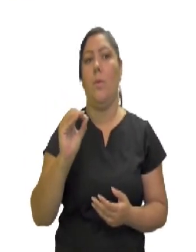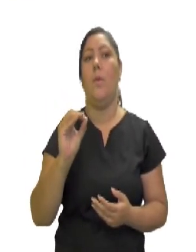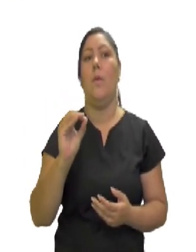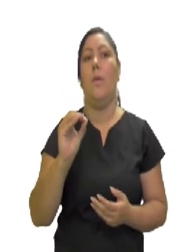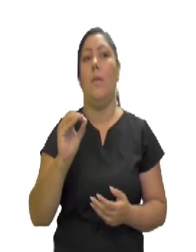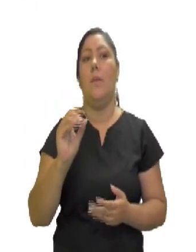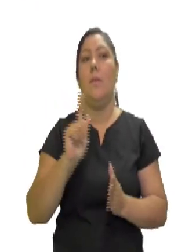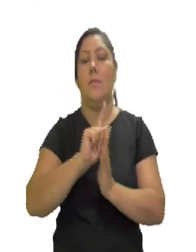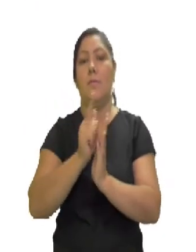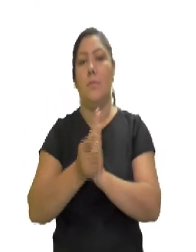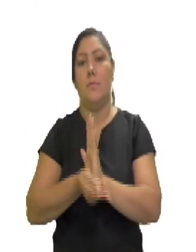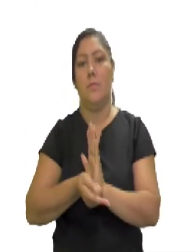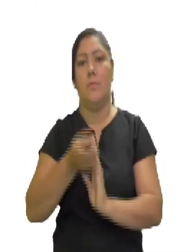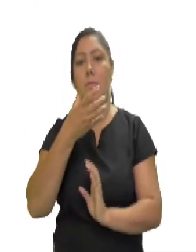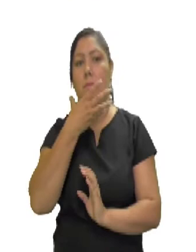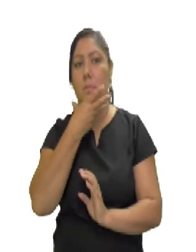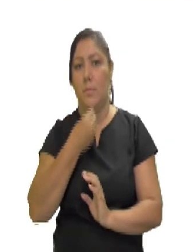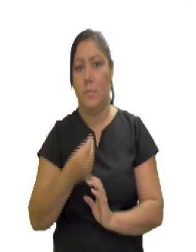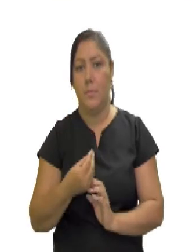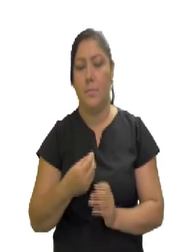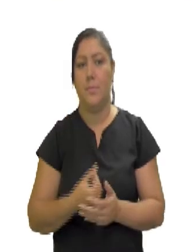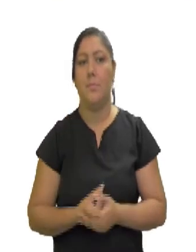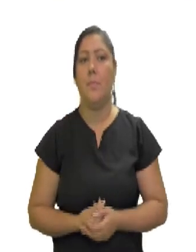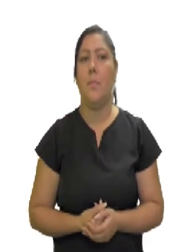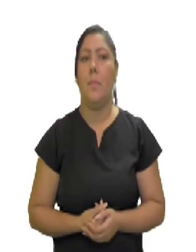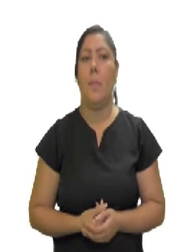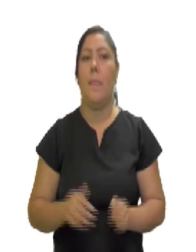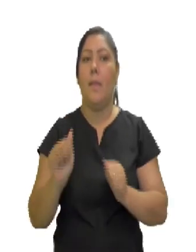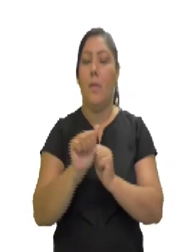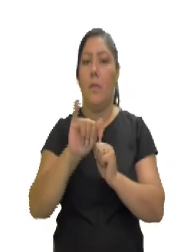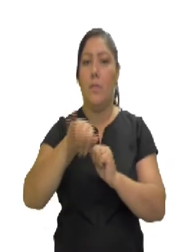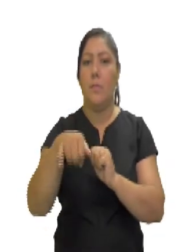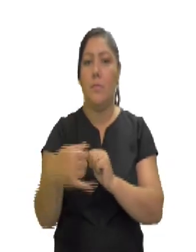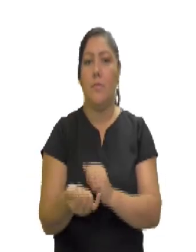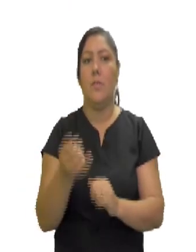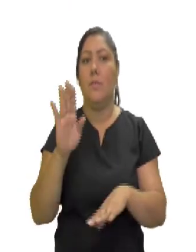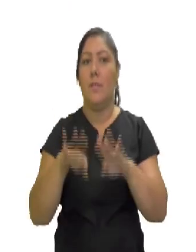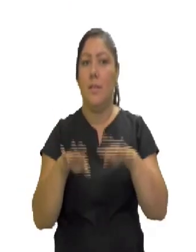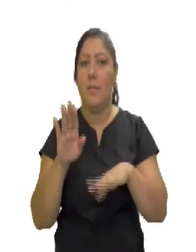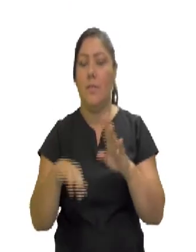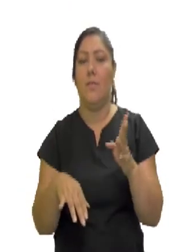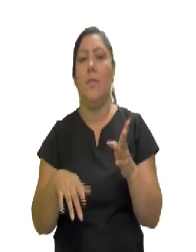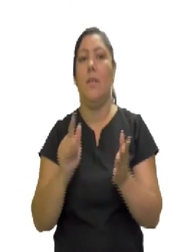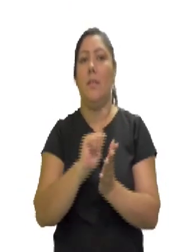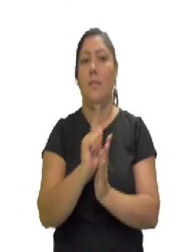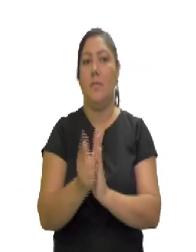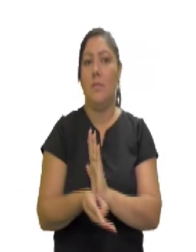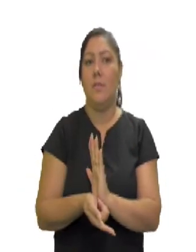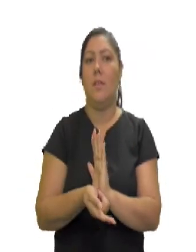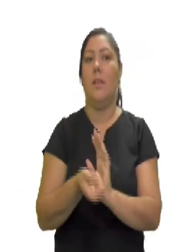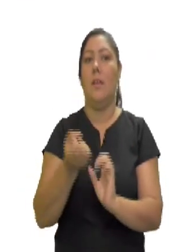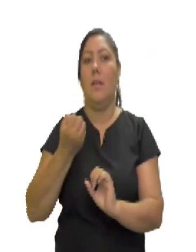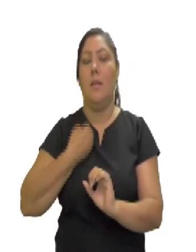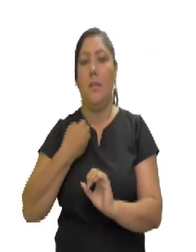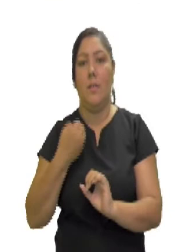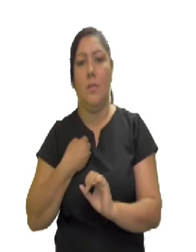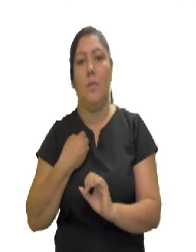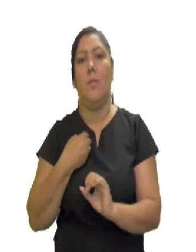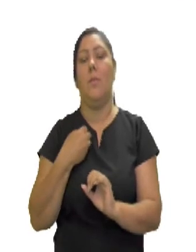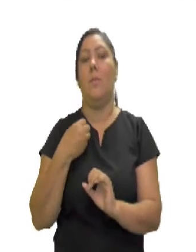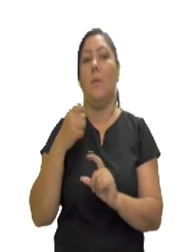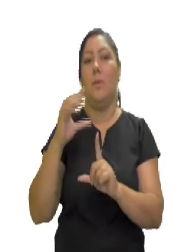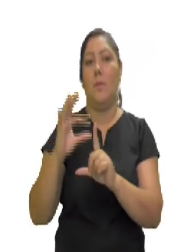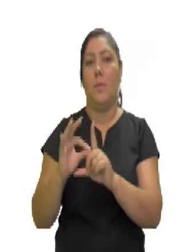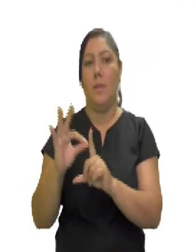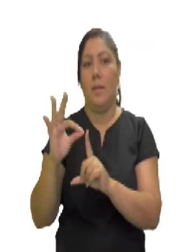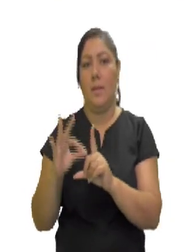Os adjetivos variam em gênero, número e grau. Temos também os adjetivos pátrios, que são aqueles